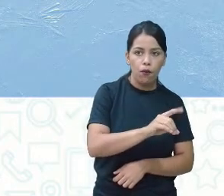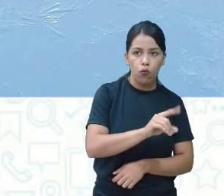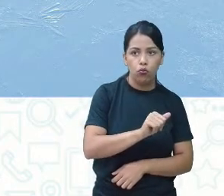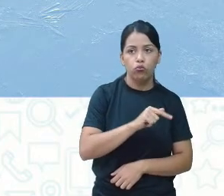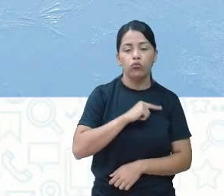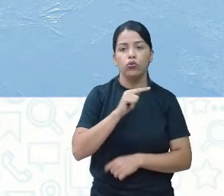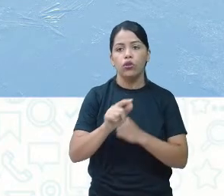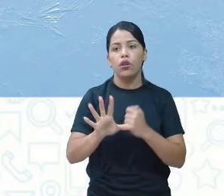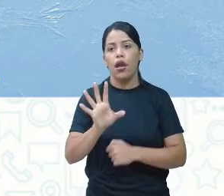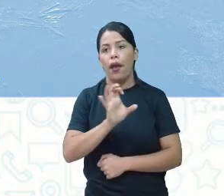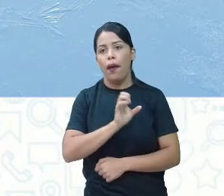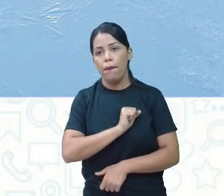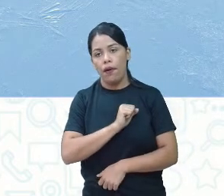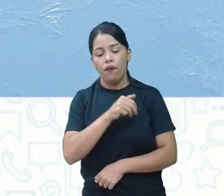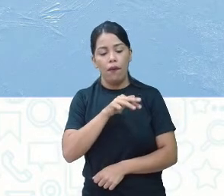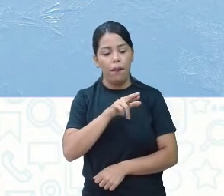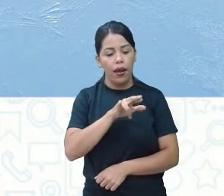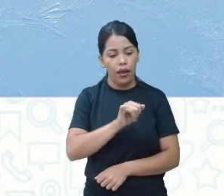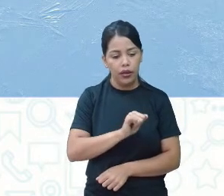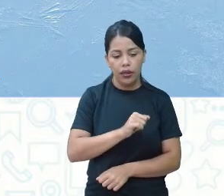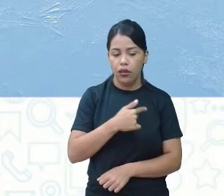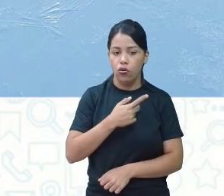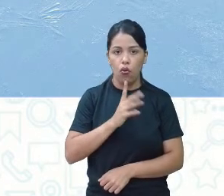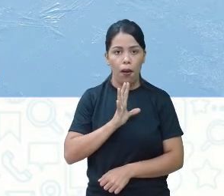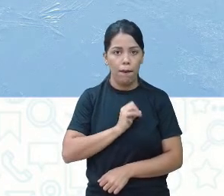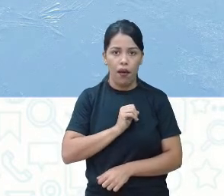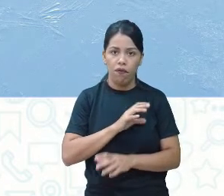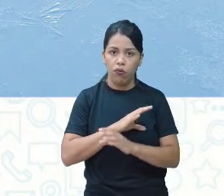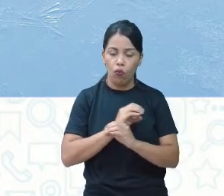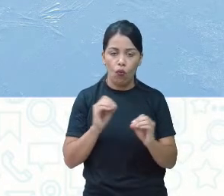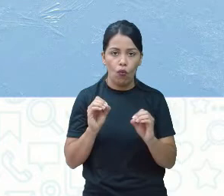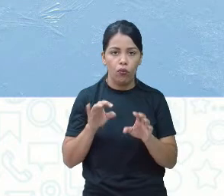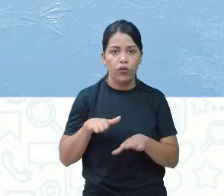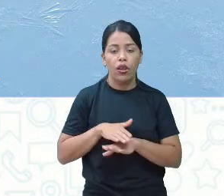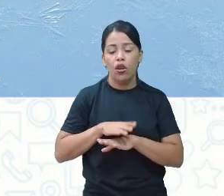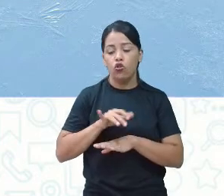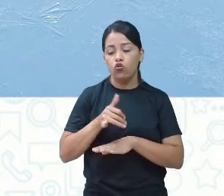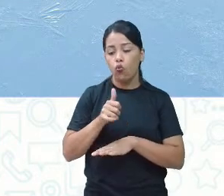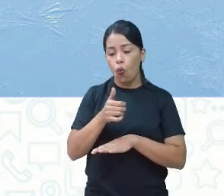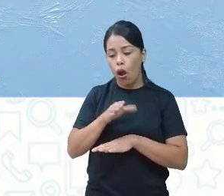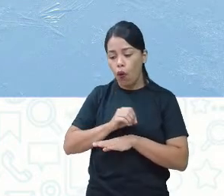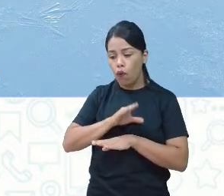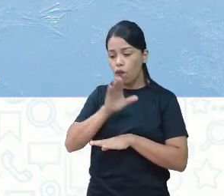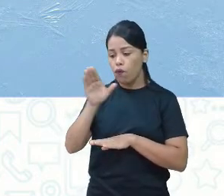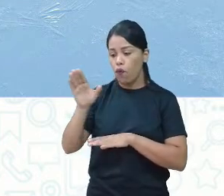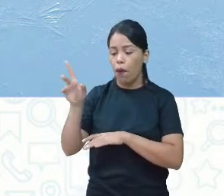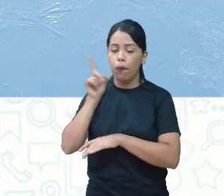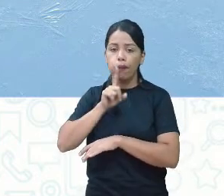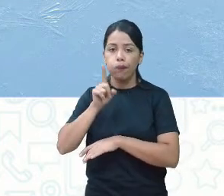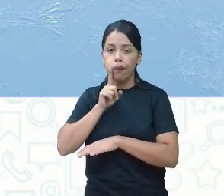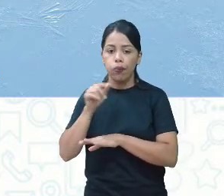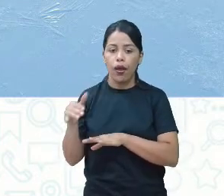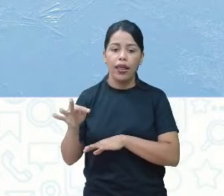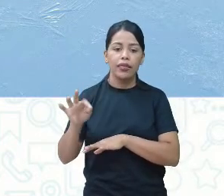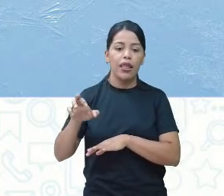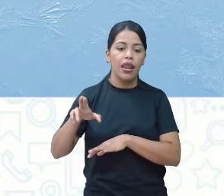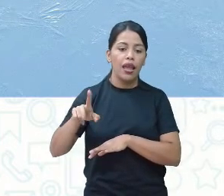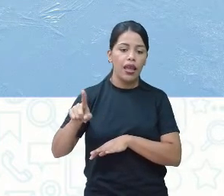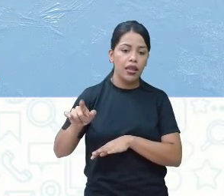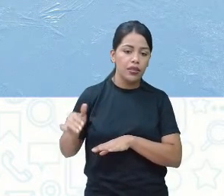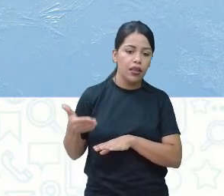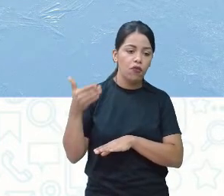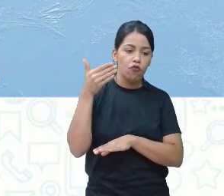que amava Lili, que não amava ninguém. João foi para os Estados Unidos, Teresa para o convento, Raimundo morreu